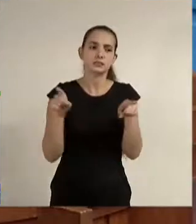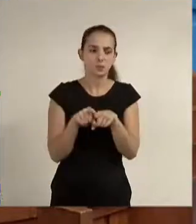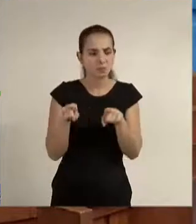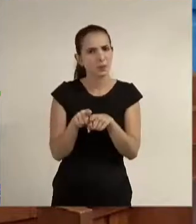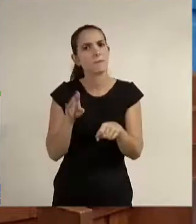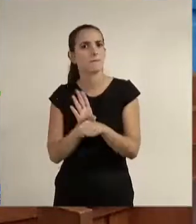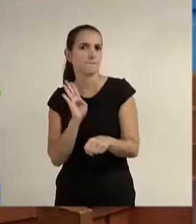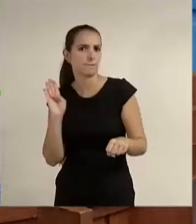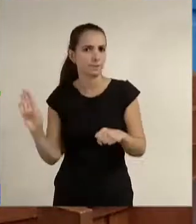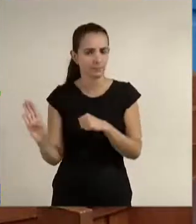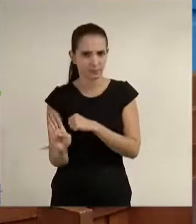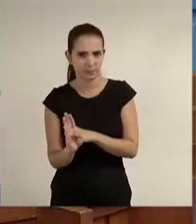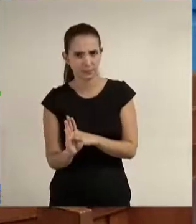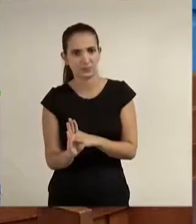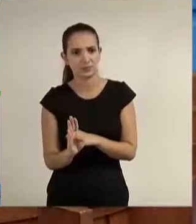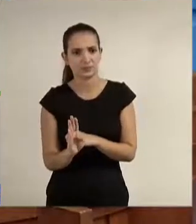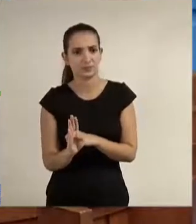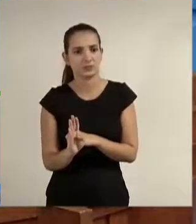o bairro